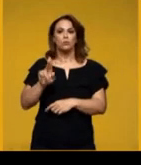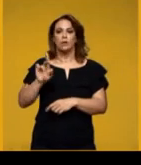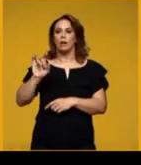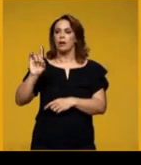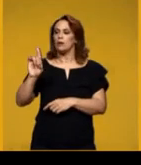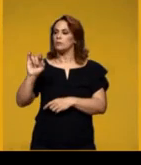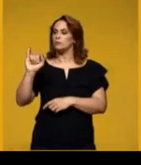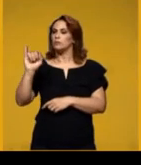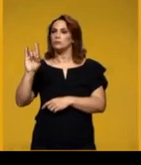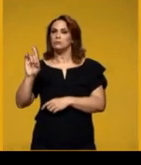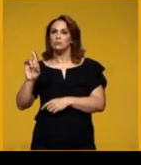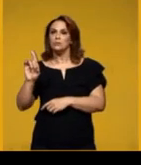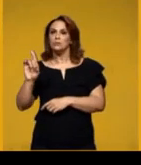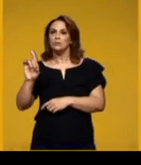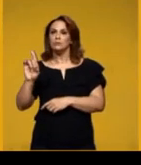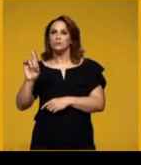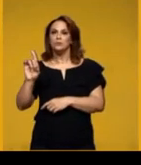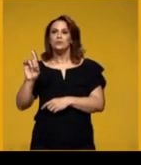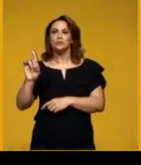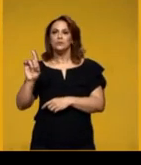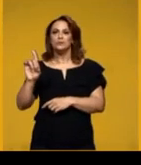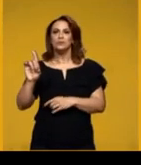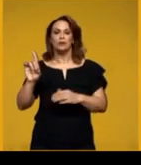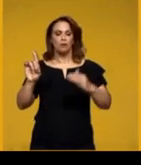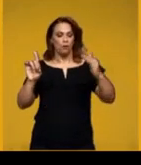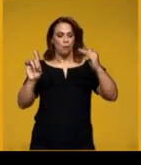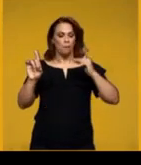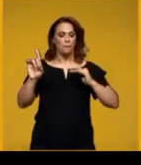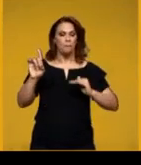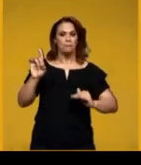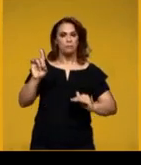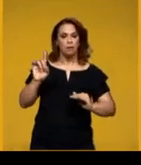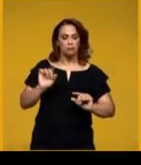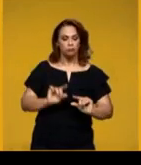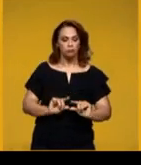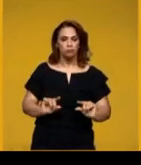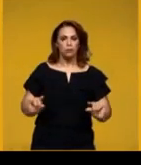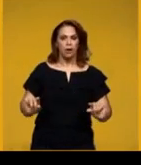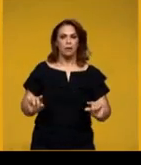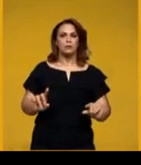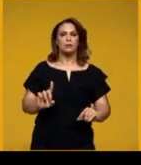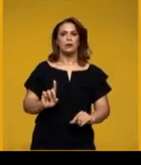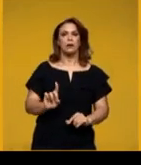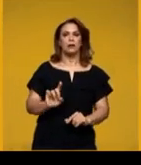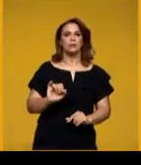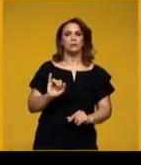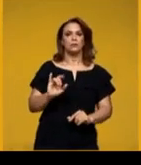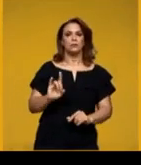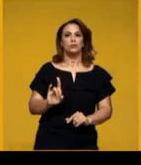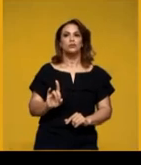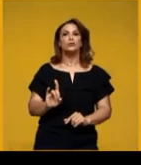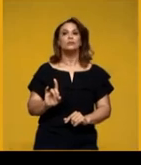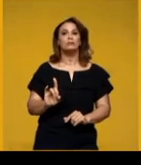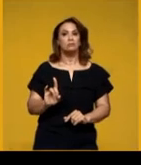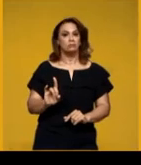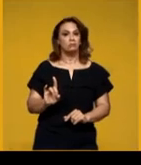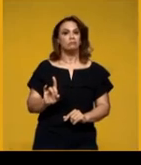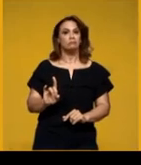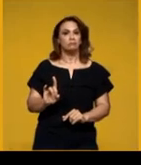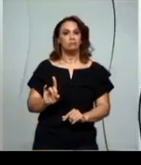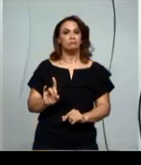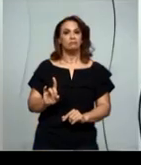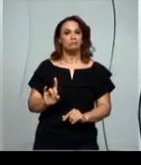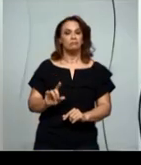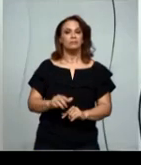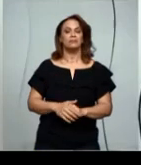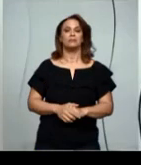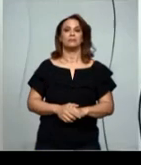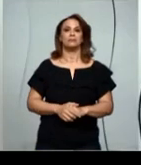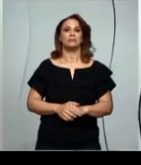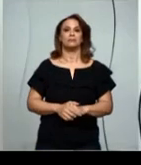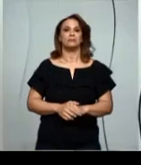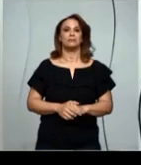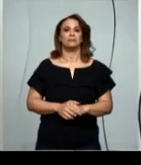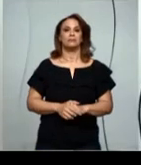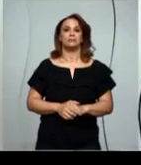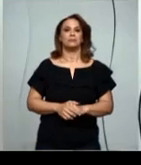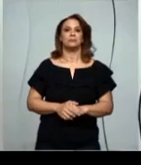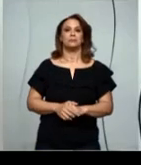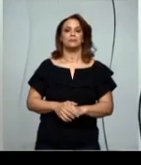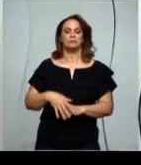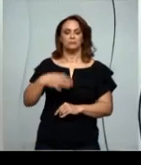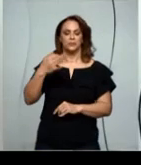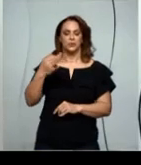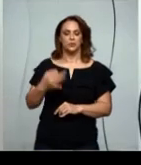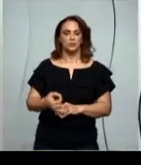estrutura interrogativa permanece a mesma, apenas acrescentei aqui à frente a palavra pergunta. Certo? Então